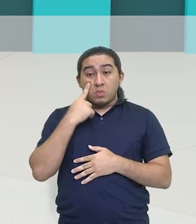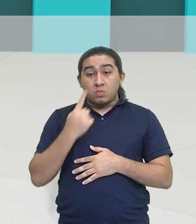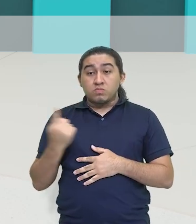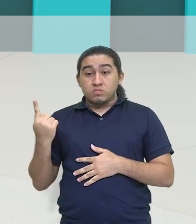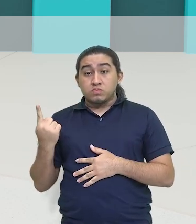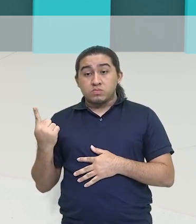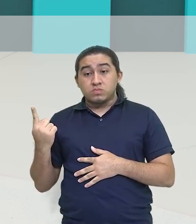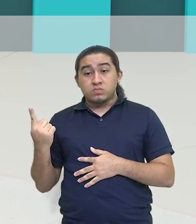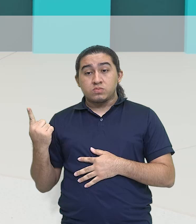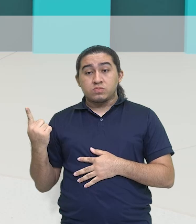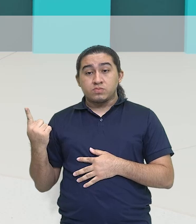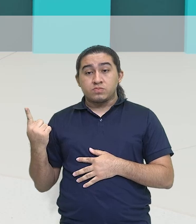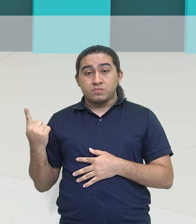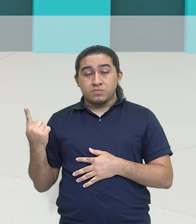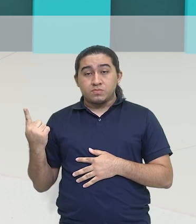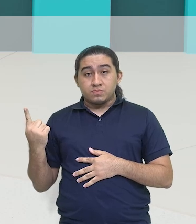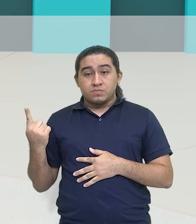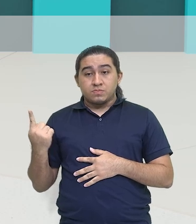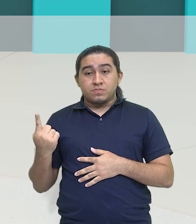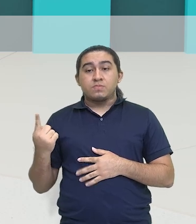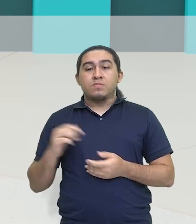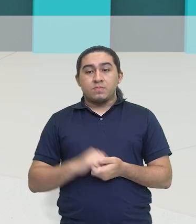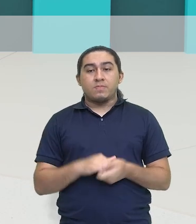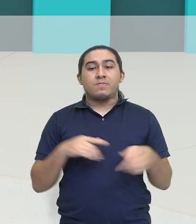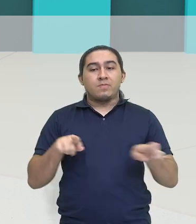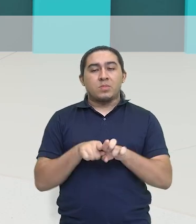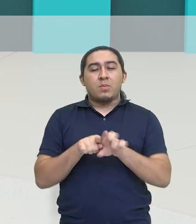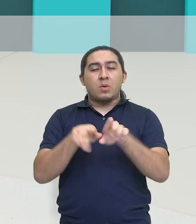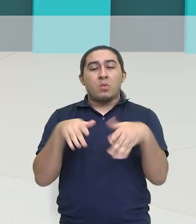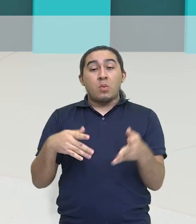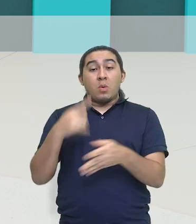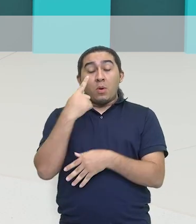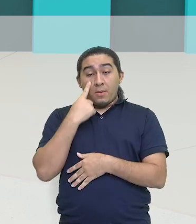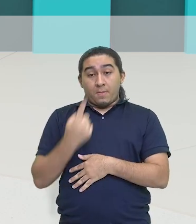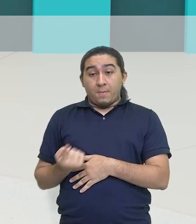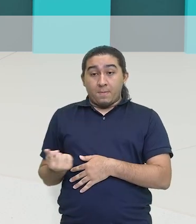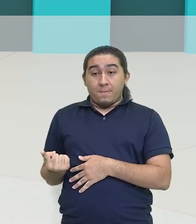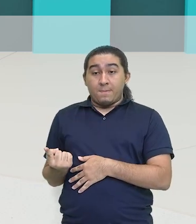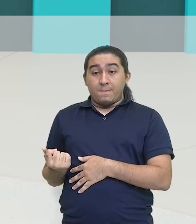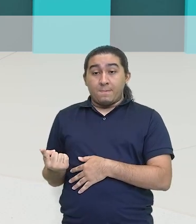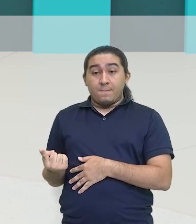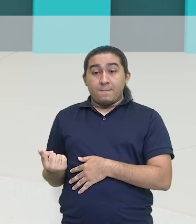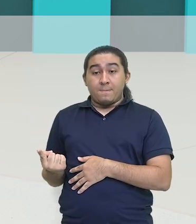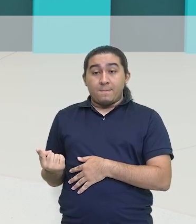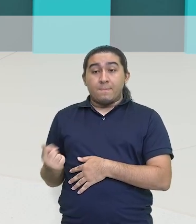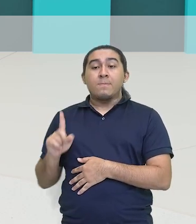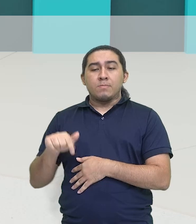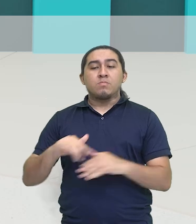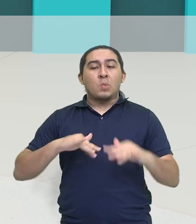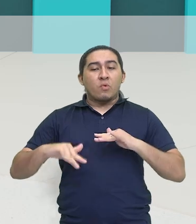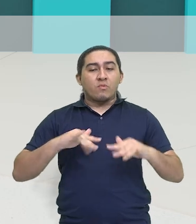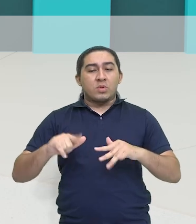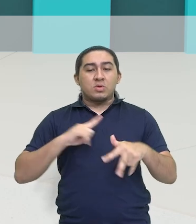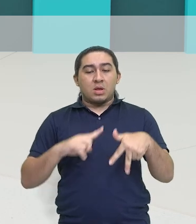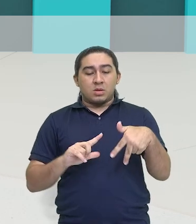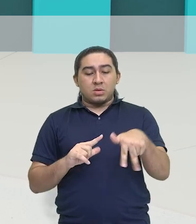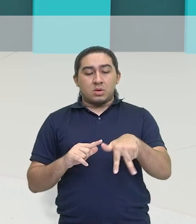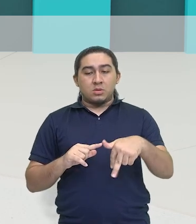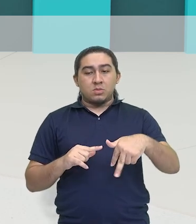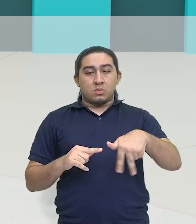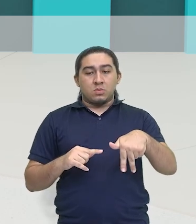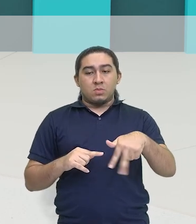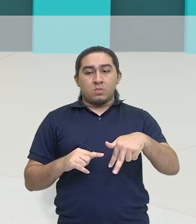ó. Esse movimento e também esse movimento aqui, ó. Esse movimento de rotação